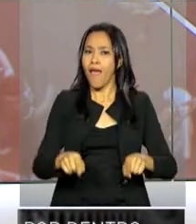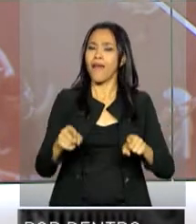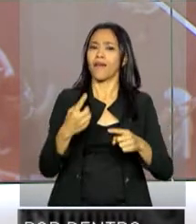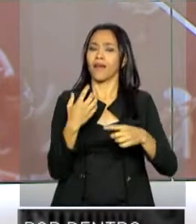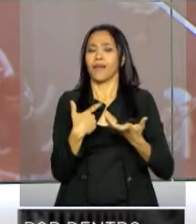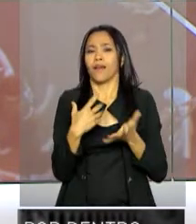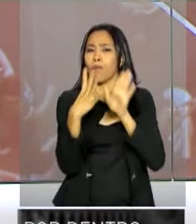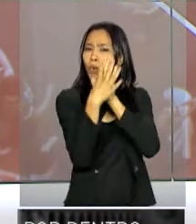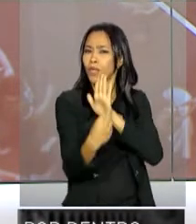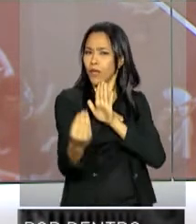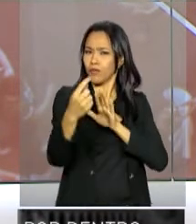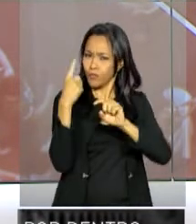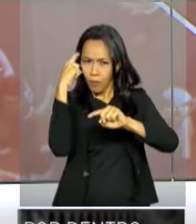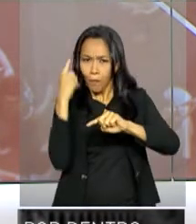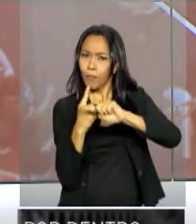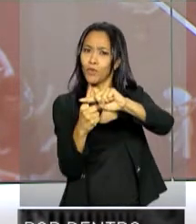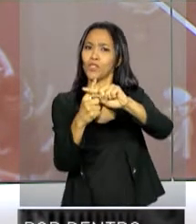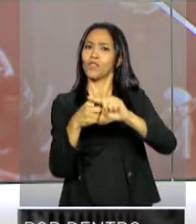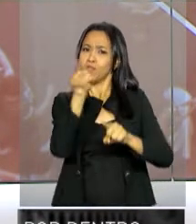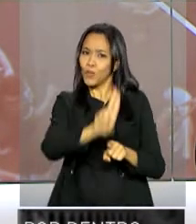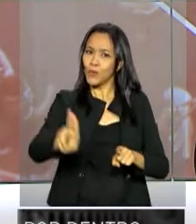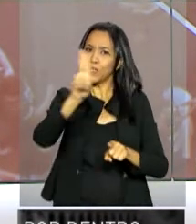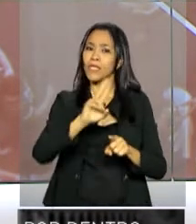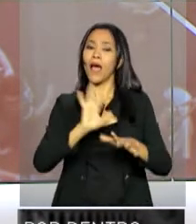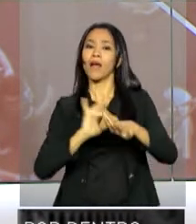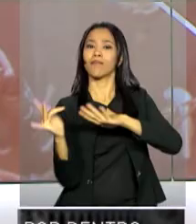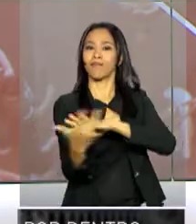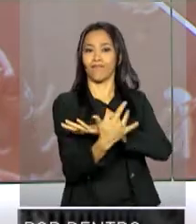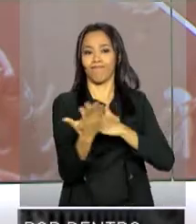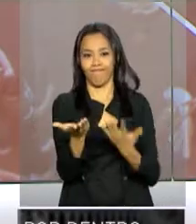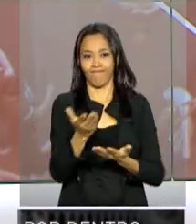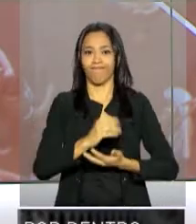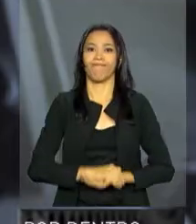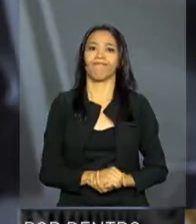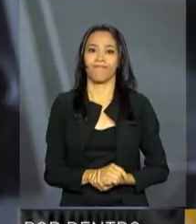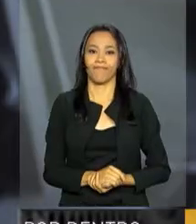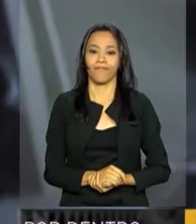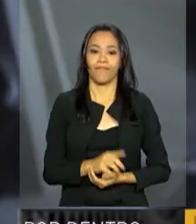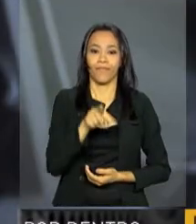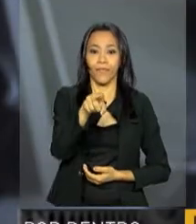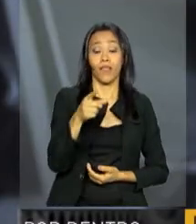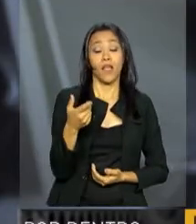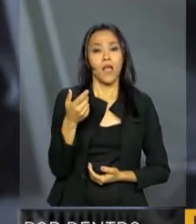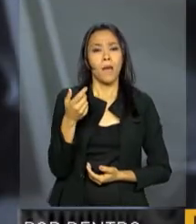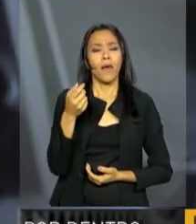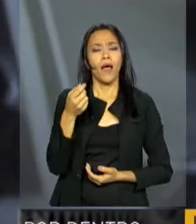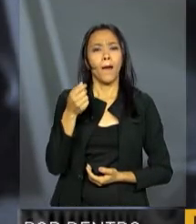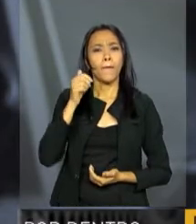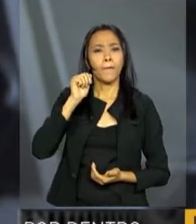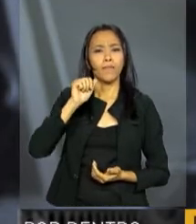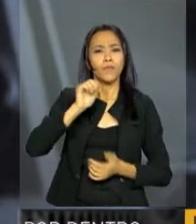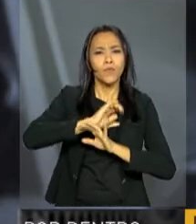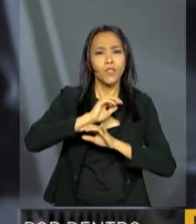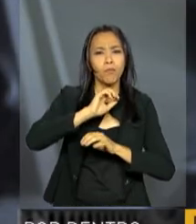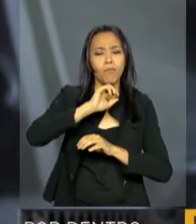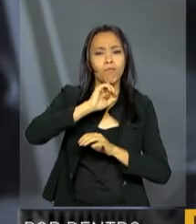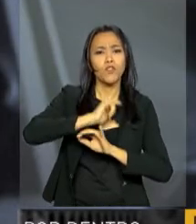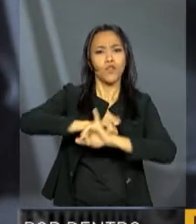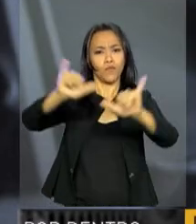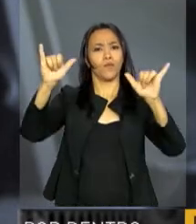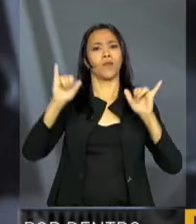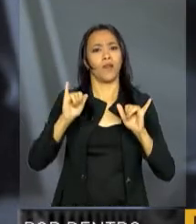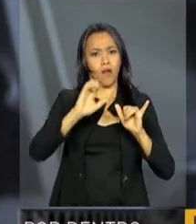positivos e usar bastante as redes sociais para a mudança da imagem do brasil no exterior o